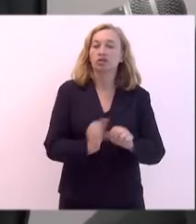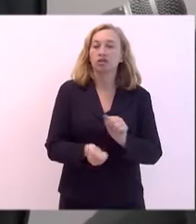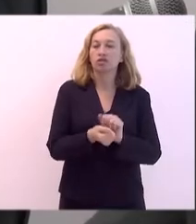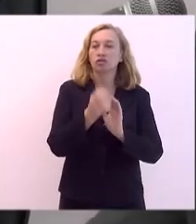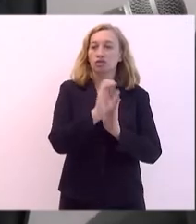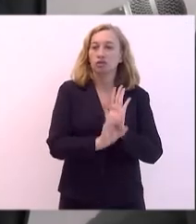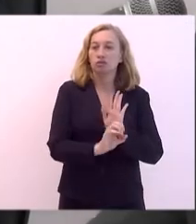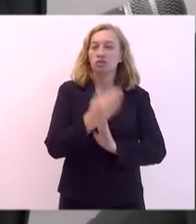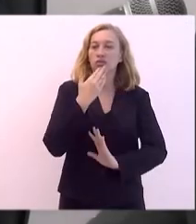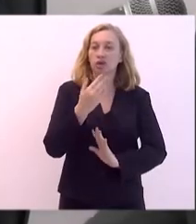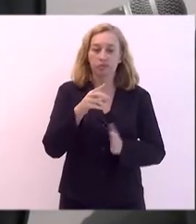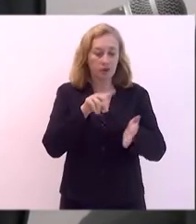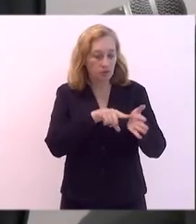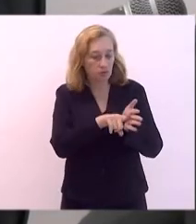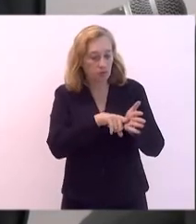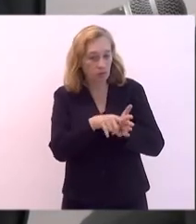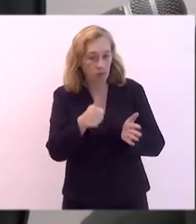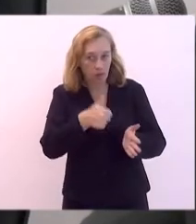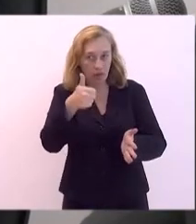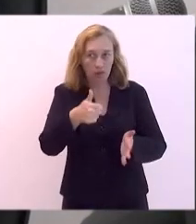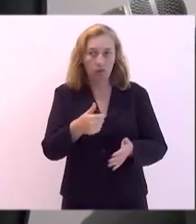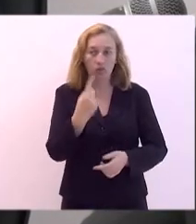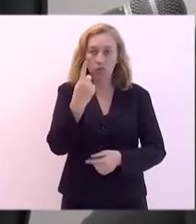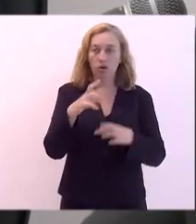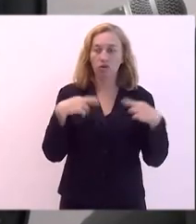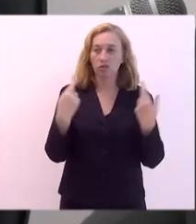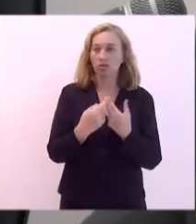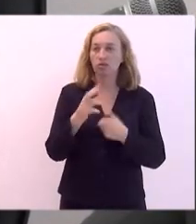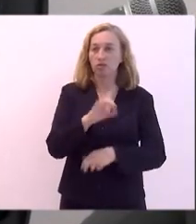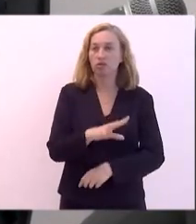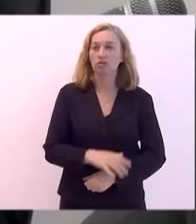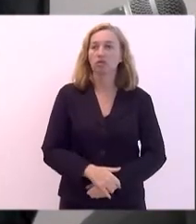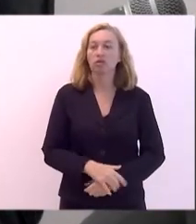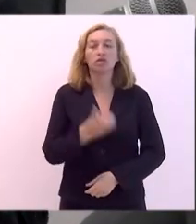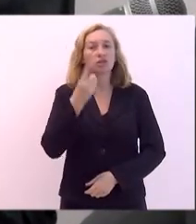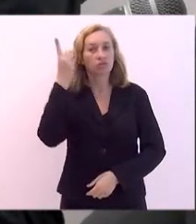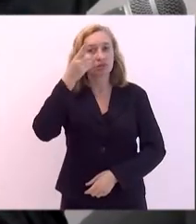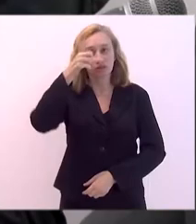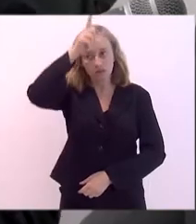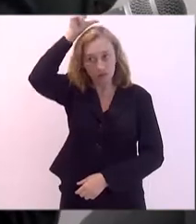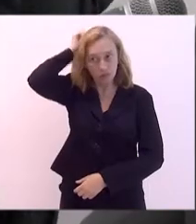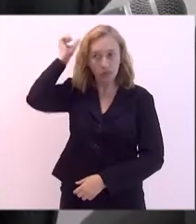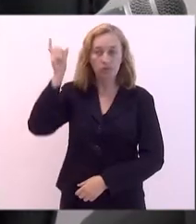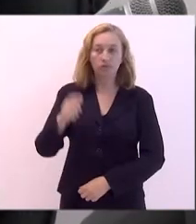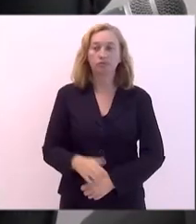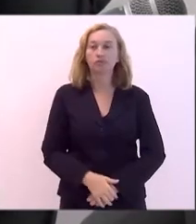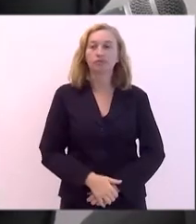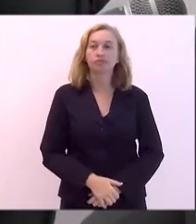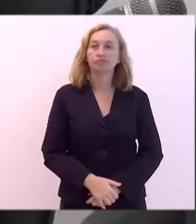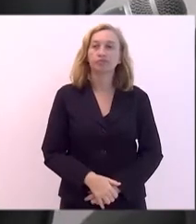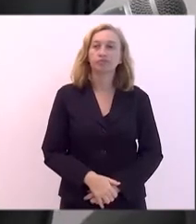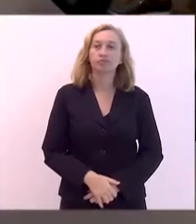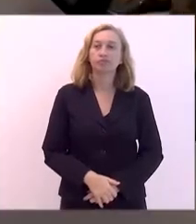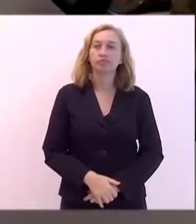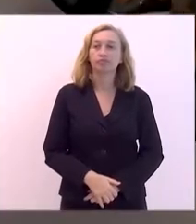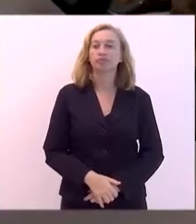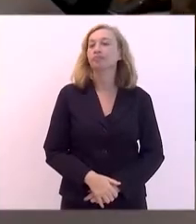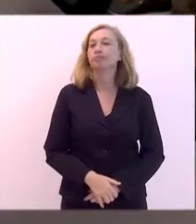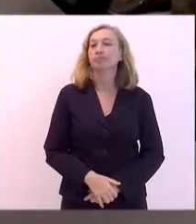emendas, eu vou pedir vistas por uma sessão. Senhor presidente. Deputado Luiz Paulo. É o seguinte,